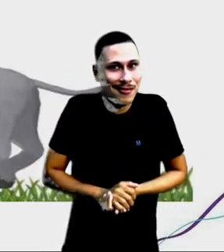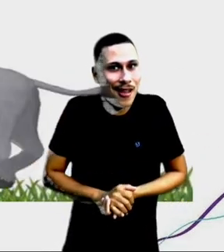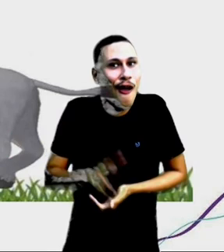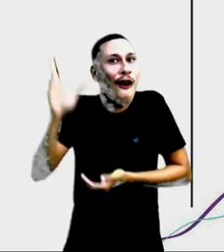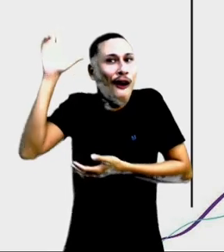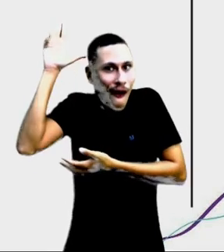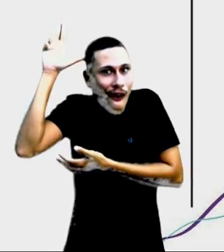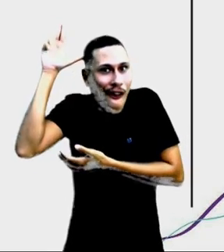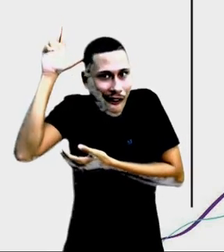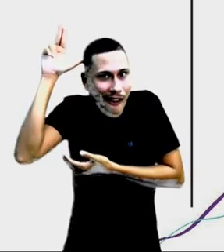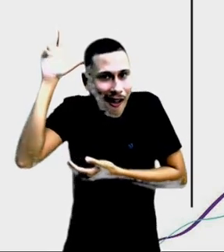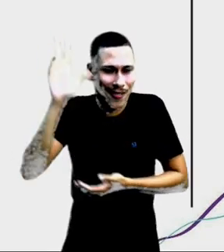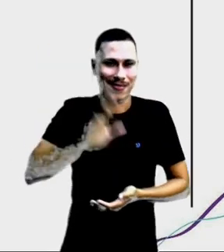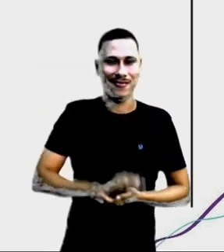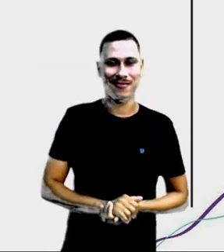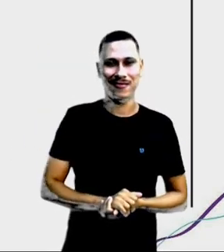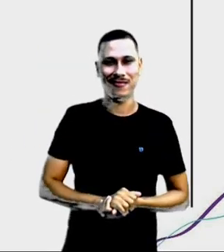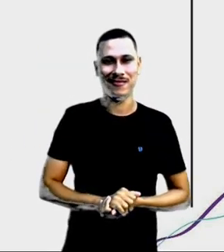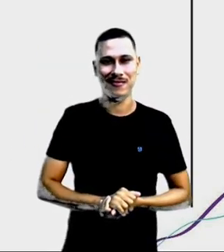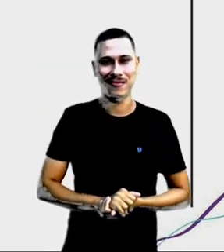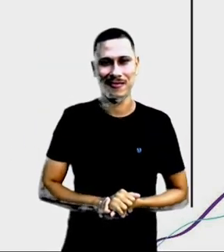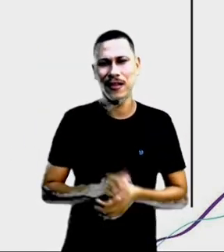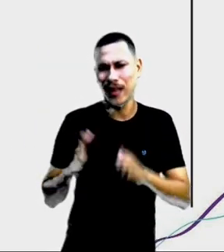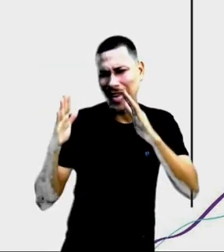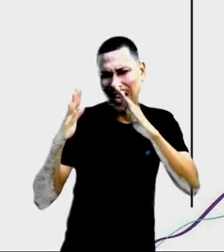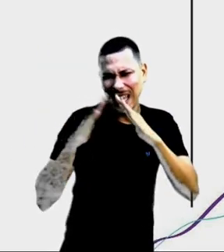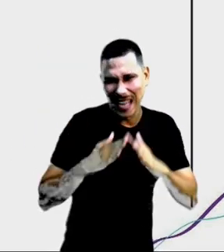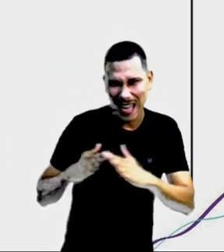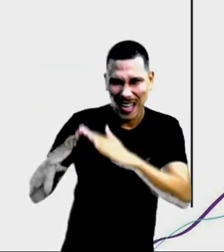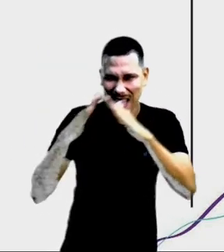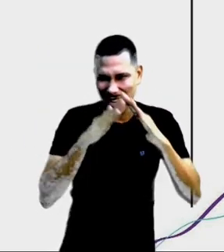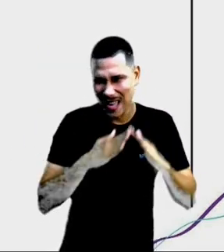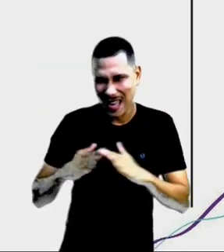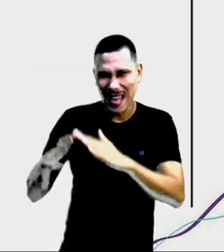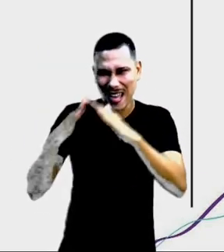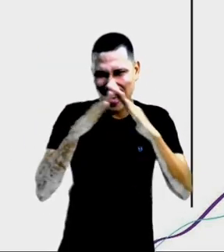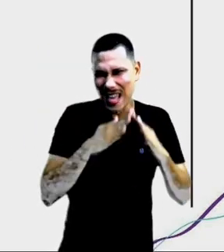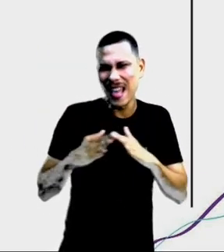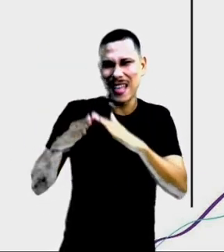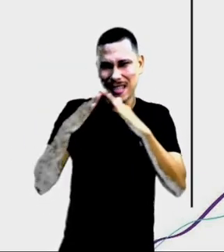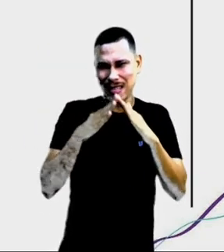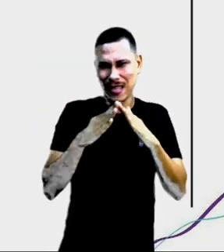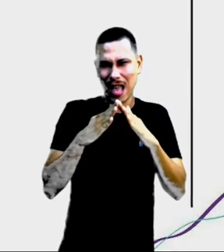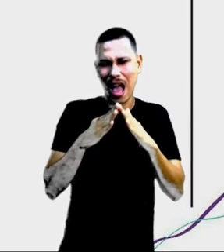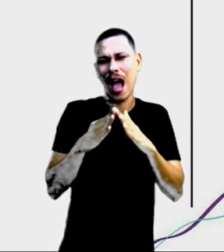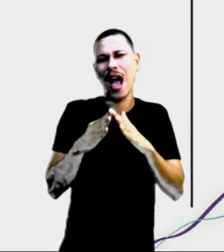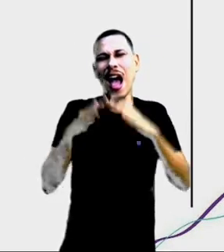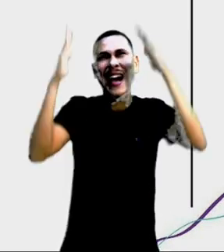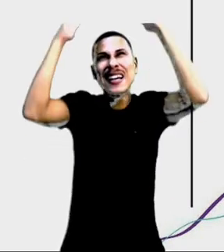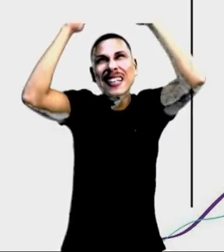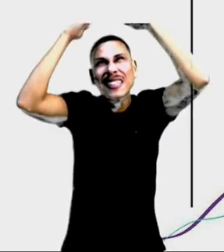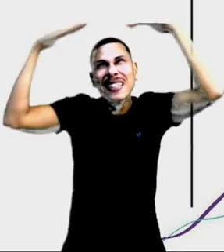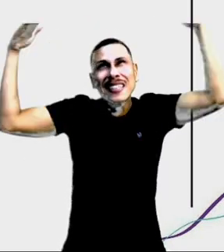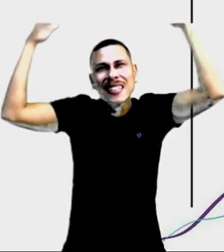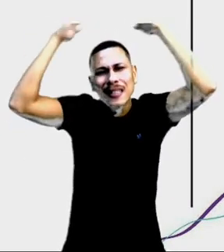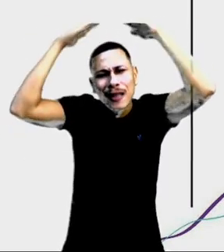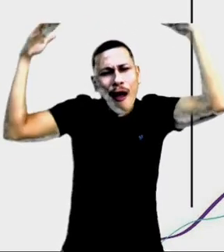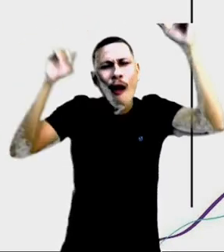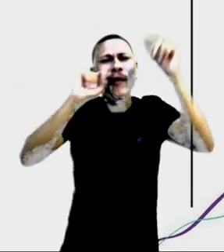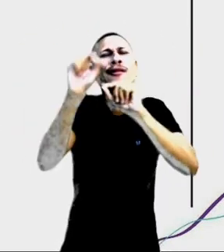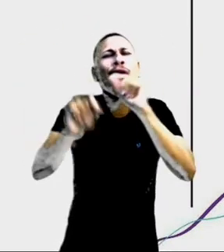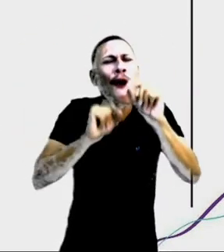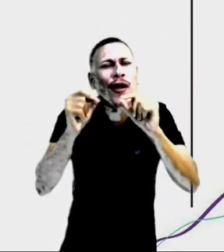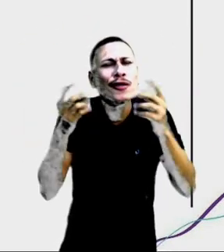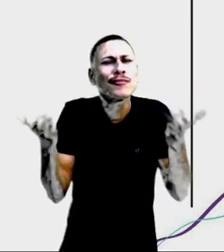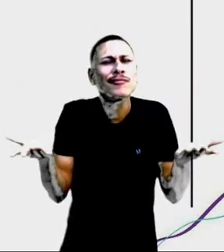jumento. Essa casa é de telha. Quem mora nela é